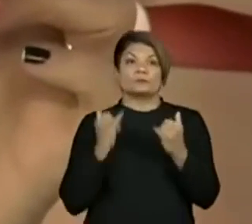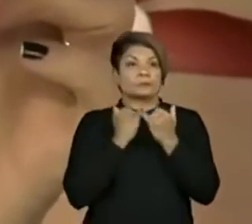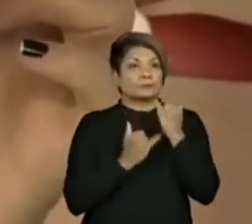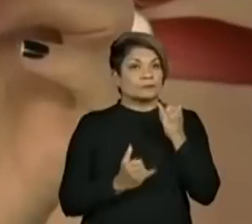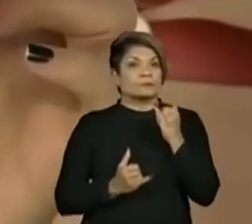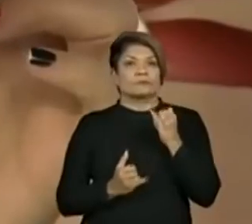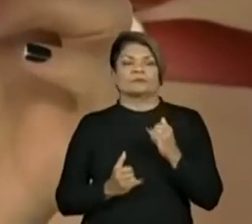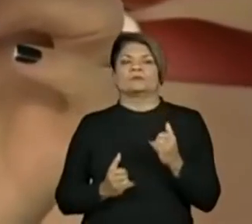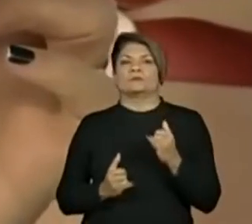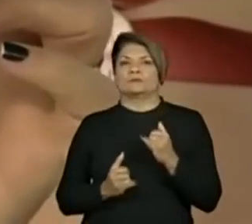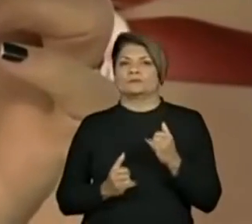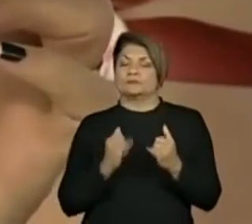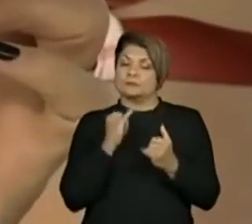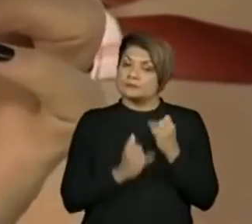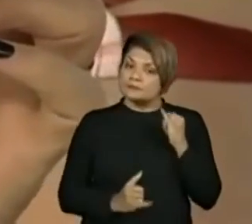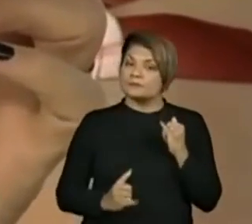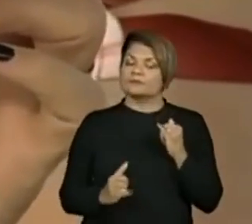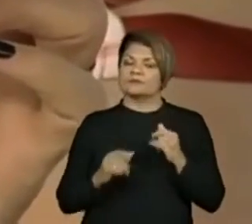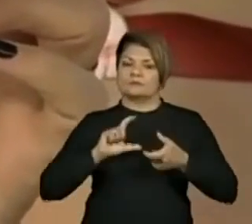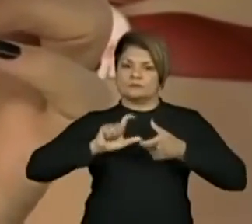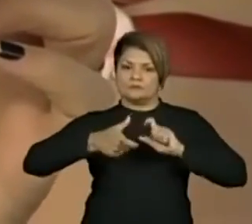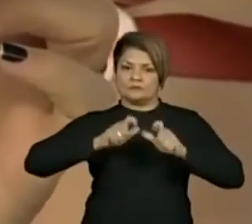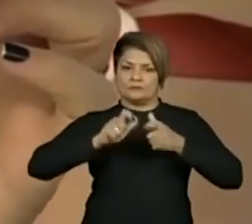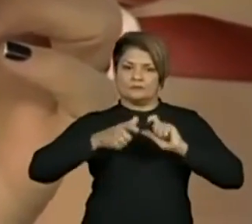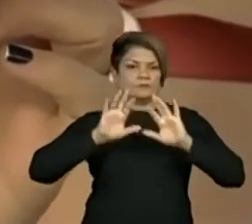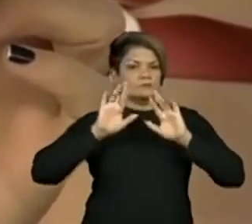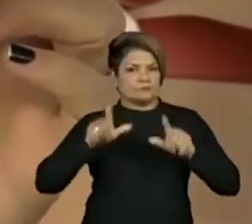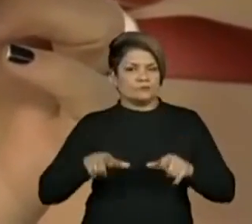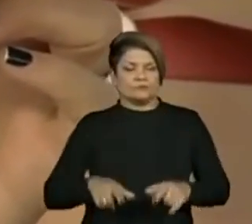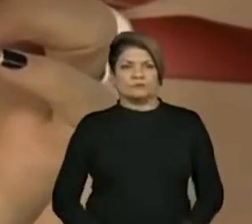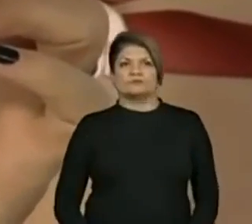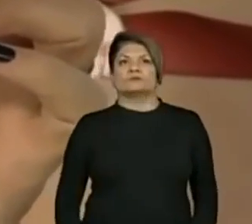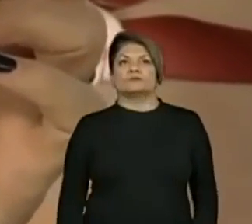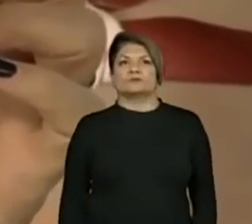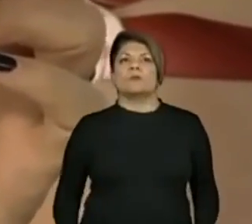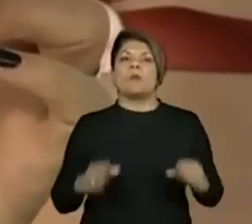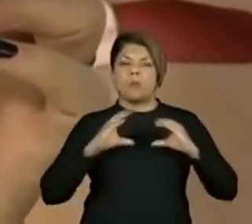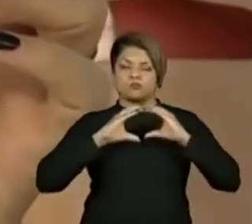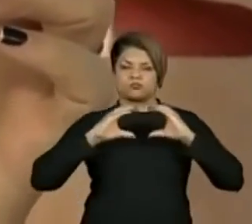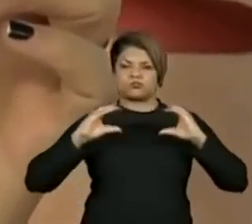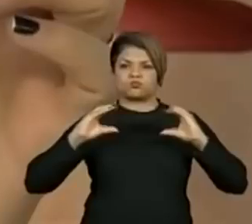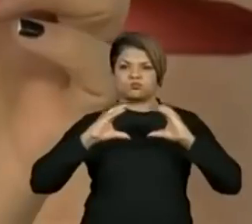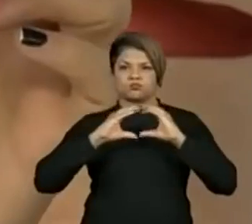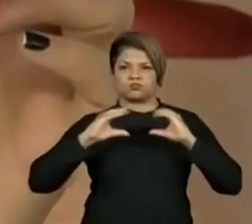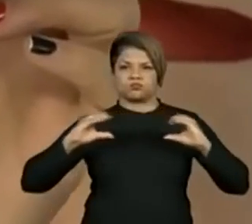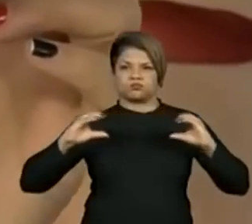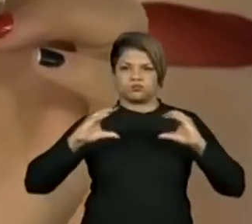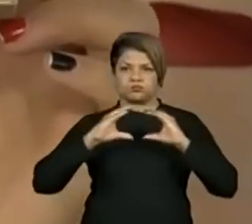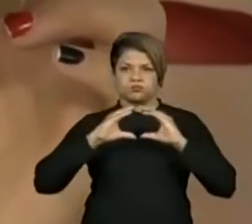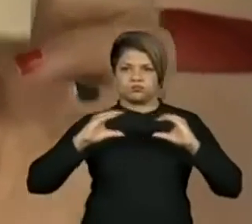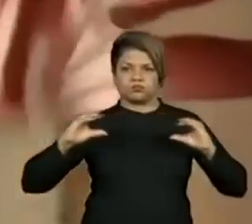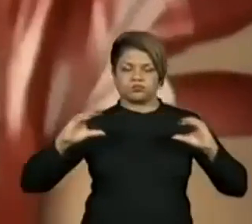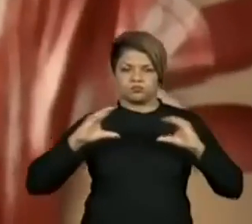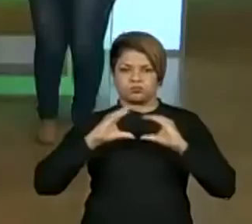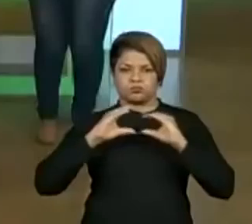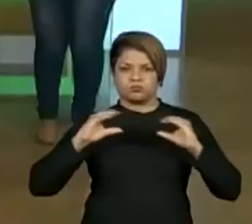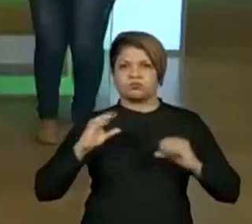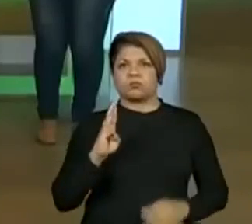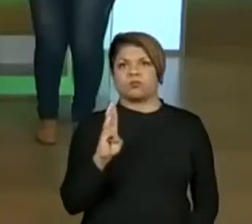diferente. O tamanho dele, tá? É o paralelepípedo ou o prisma. Ou bloco retangular.